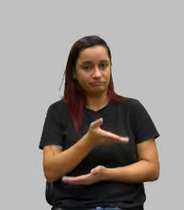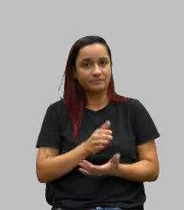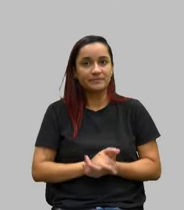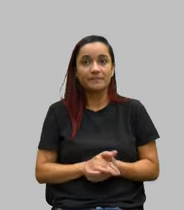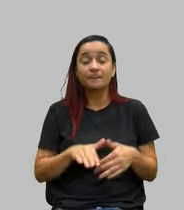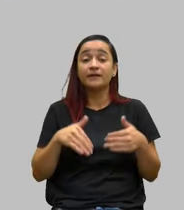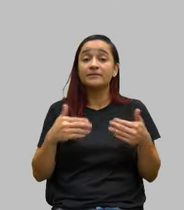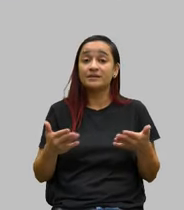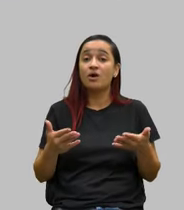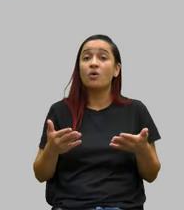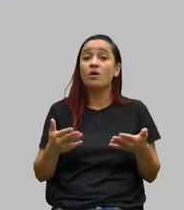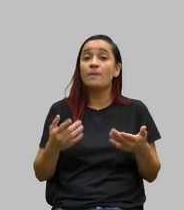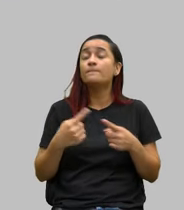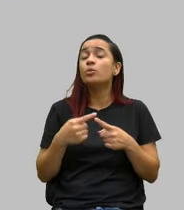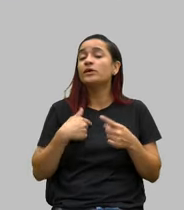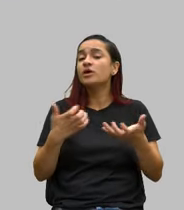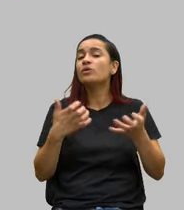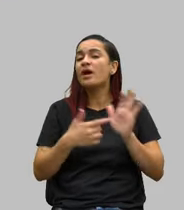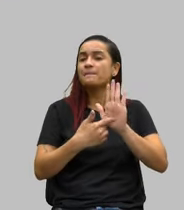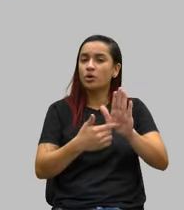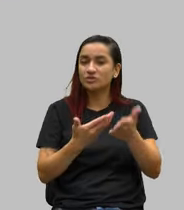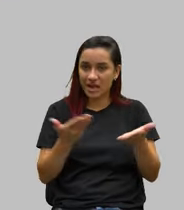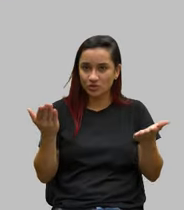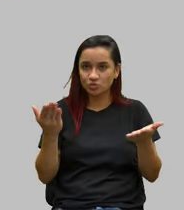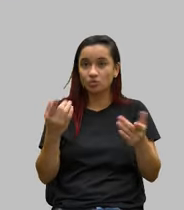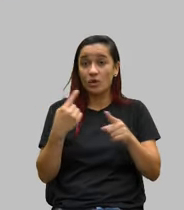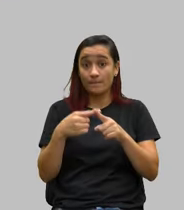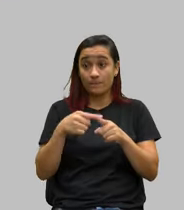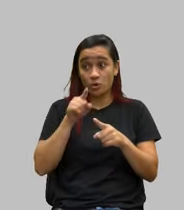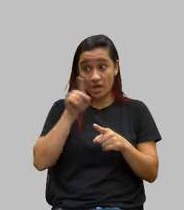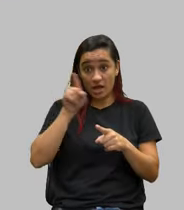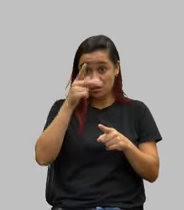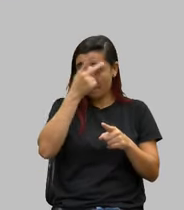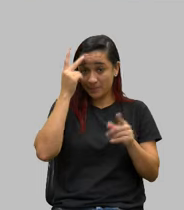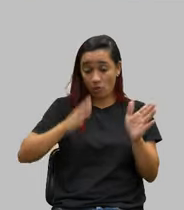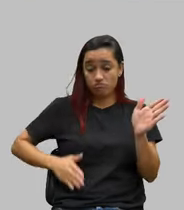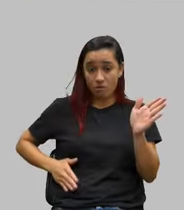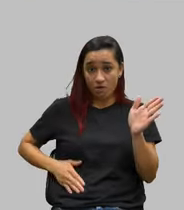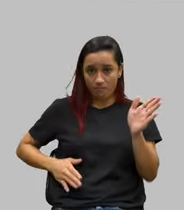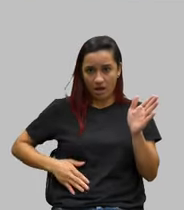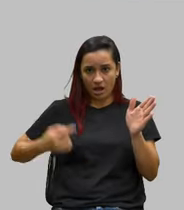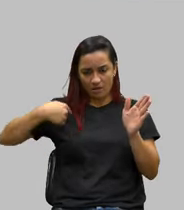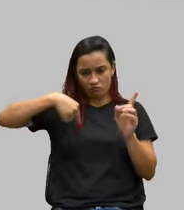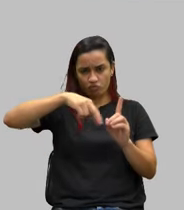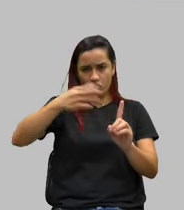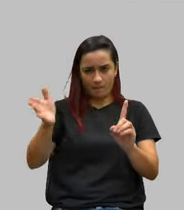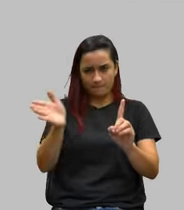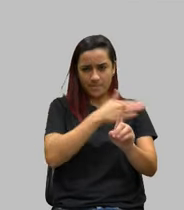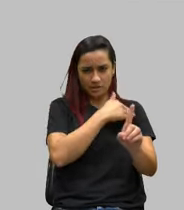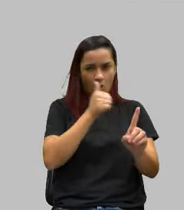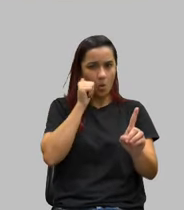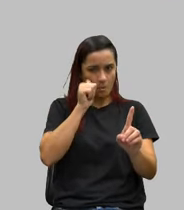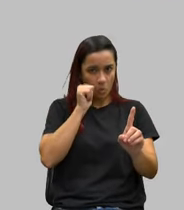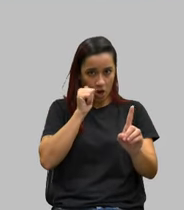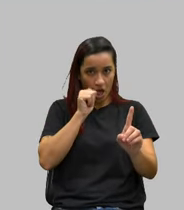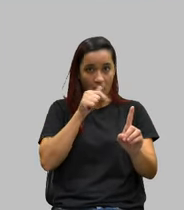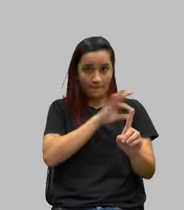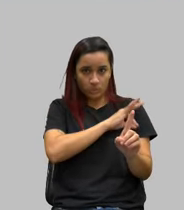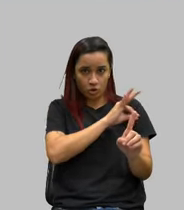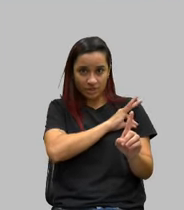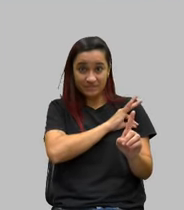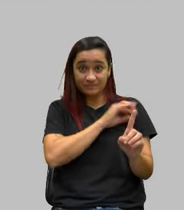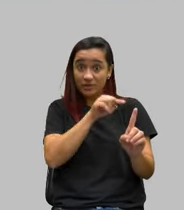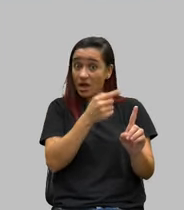de exibir os dois vídeos esse traficante que desceu e deu tapa na cara da Majó ele deu um tapa na cara